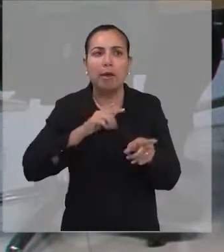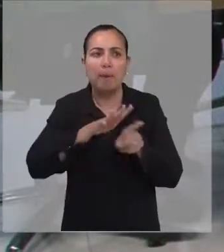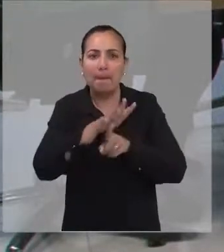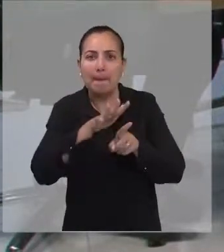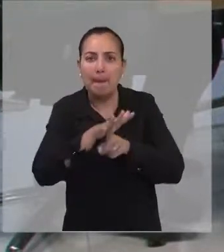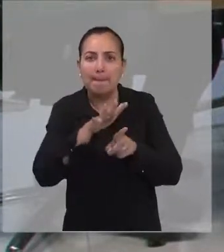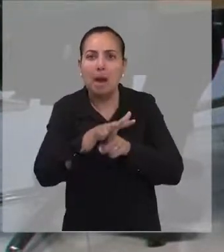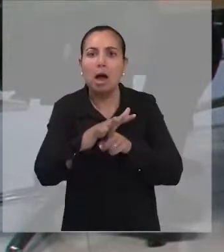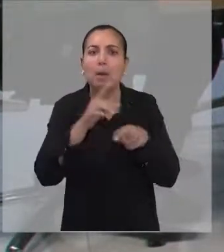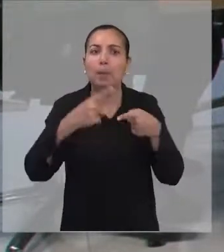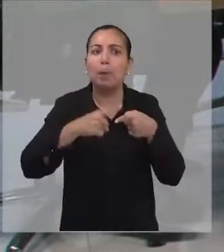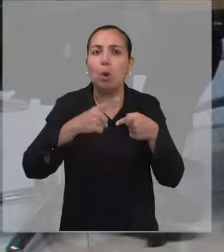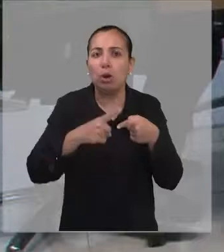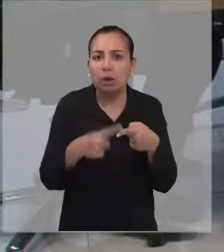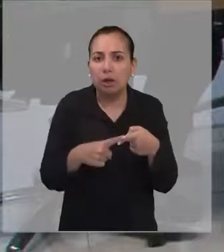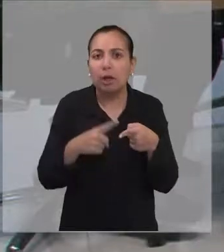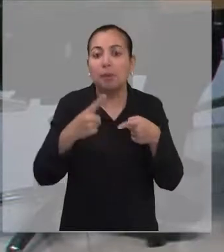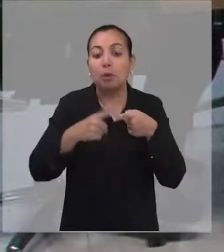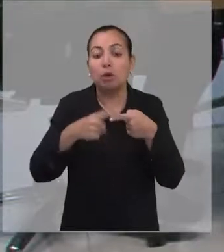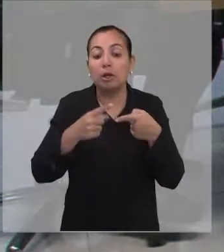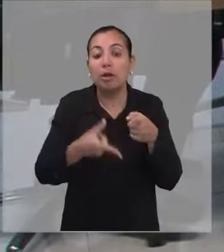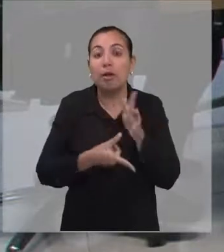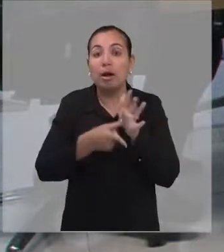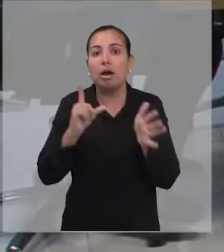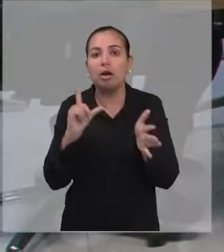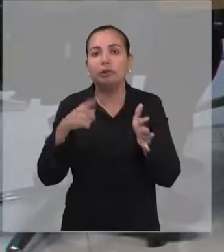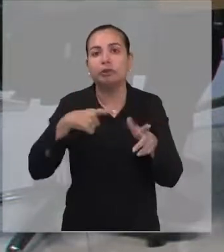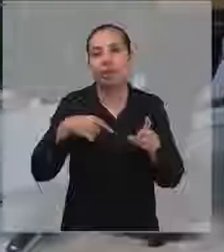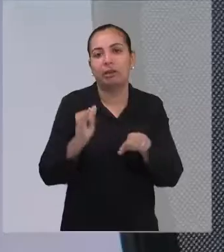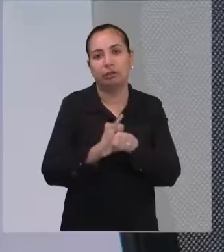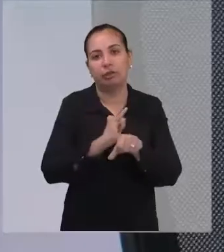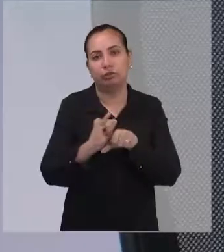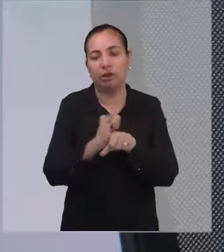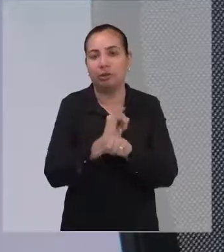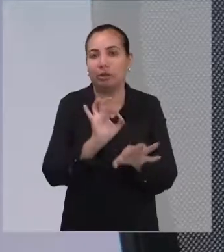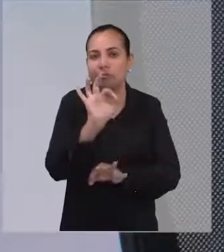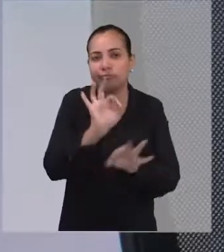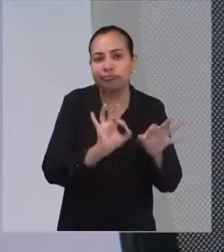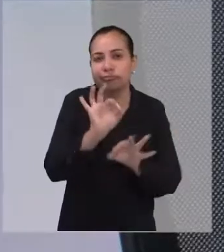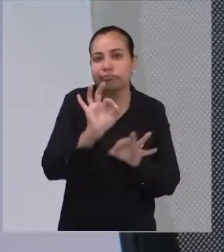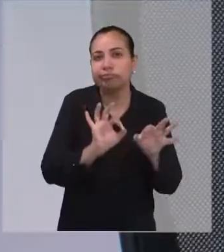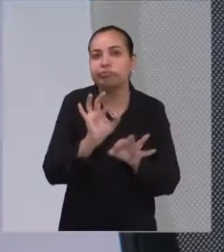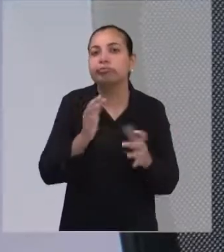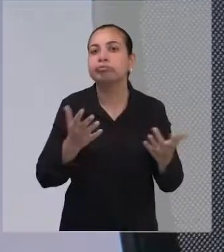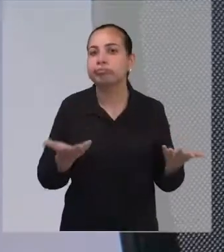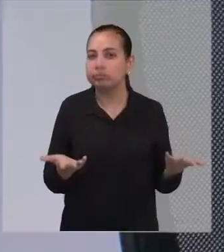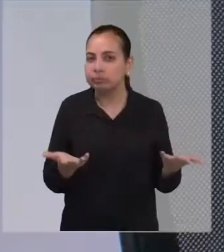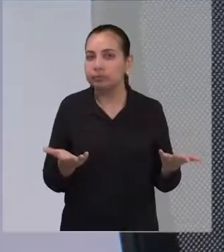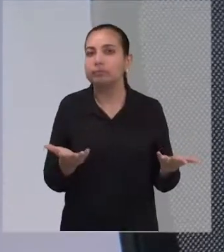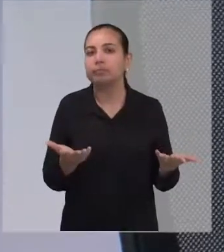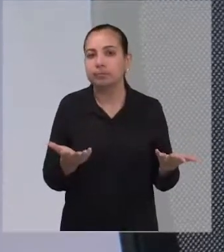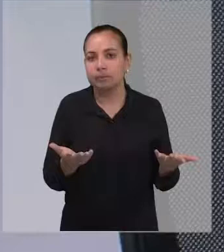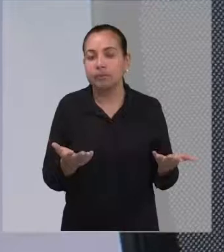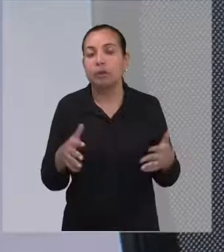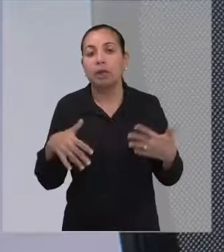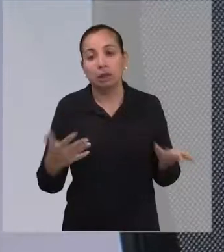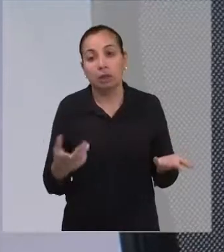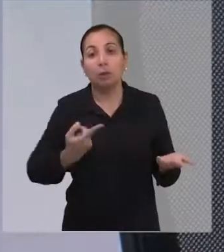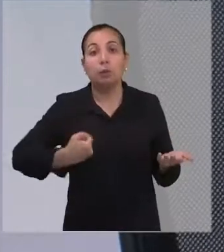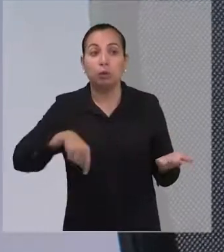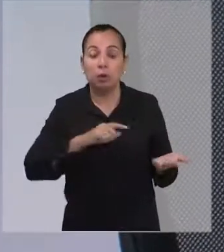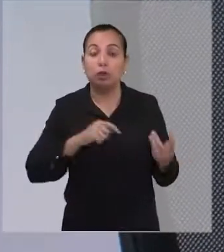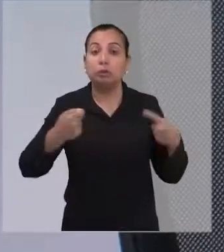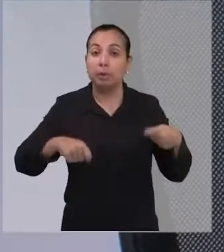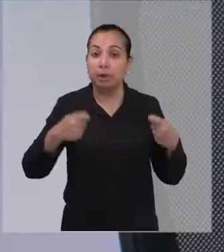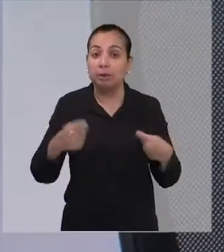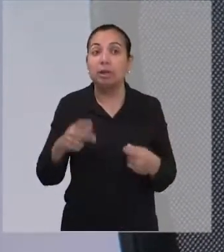O que tem ainda de sair de informação pode colocar tudo isso em jogo. Né? Então, nesse sentido, eu acho que a gente deve encarar, né, e é